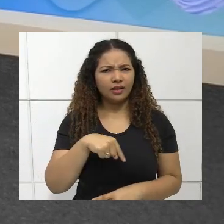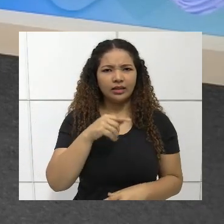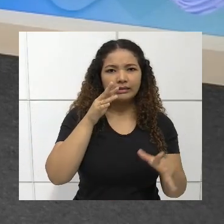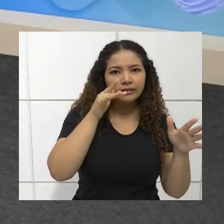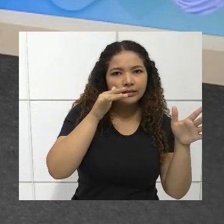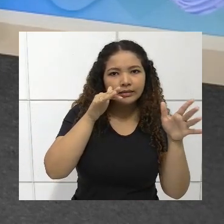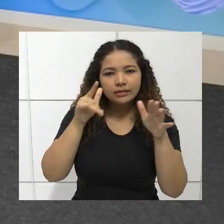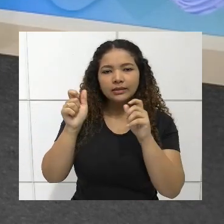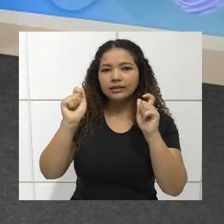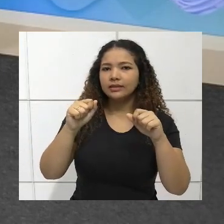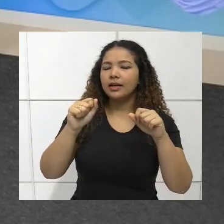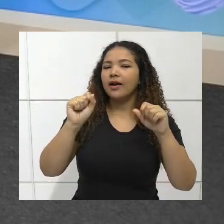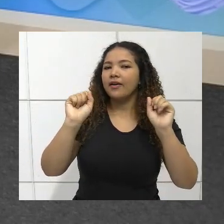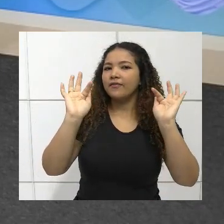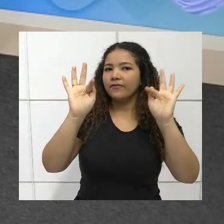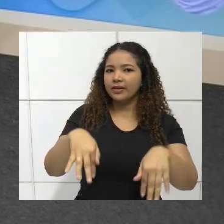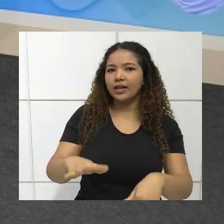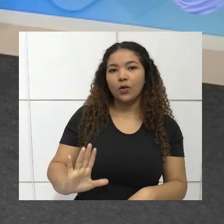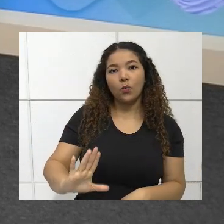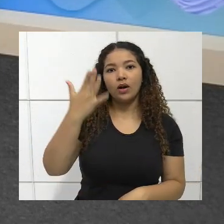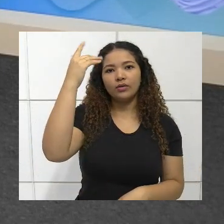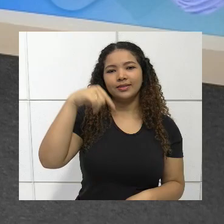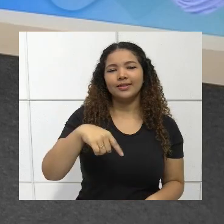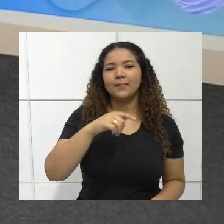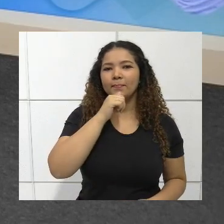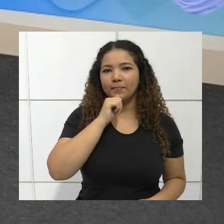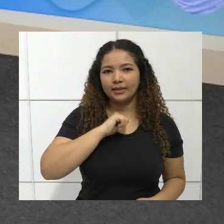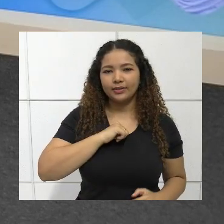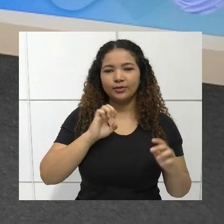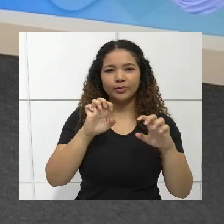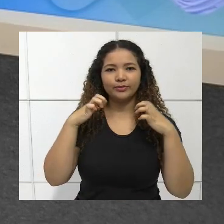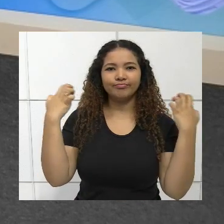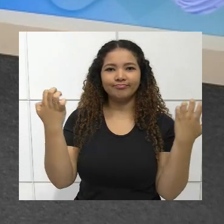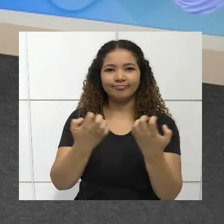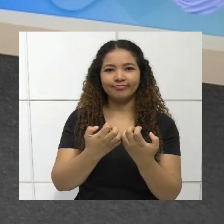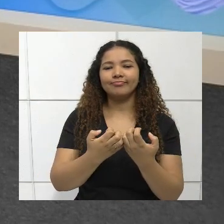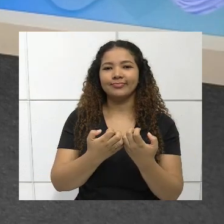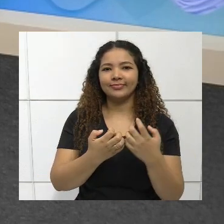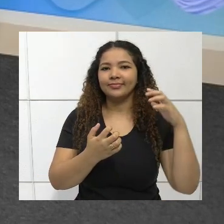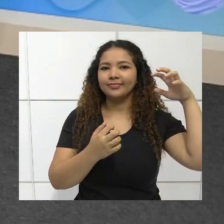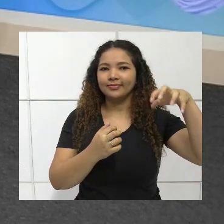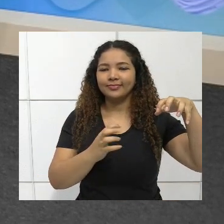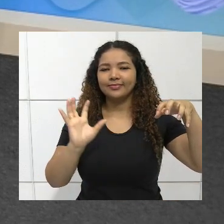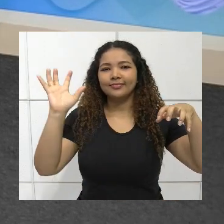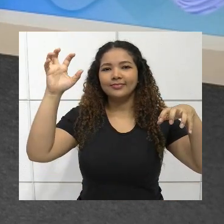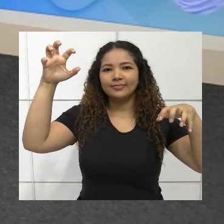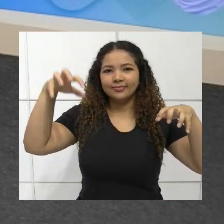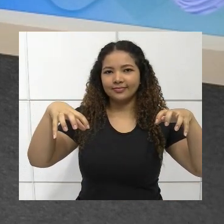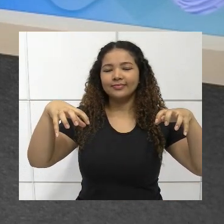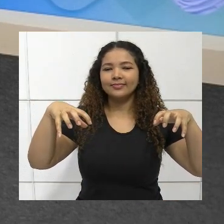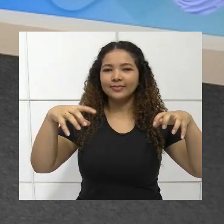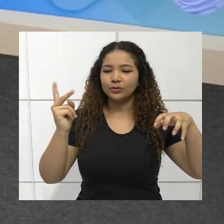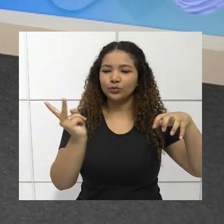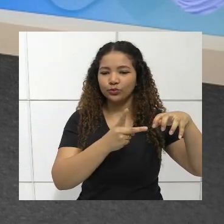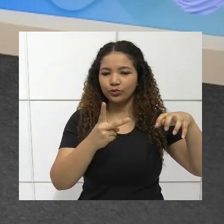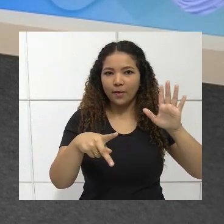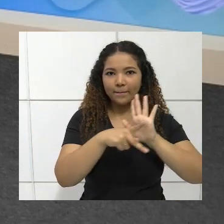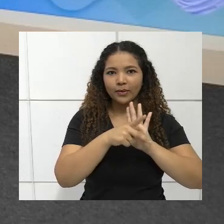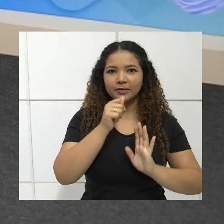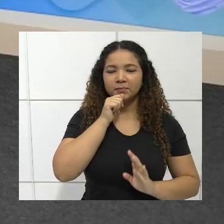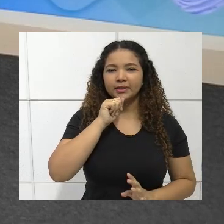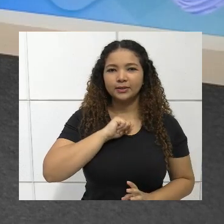a final, que vai acontecer aqui em Abaetetuba, no estádio Humberto Parente, entre Arquibancada e Independente.